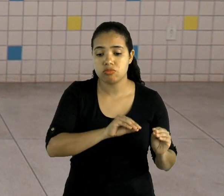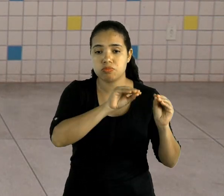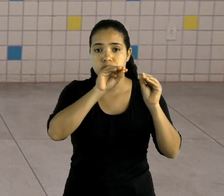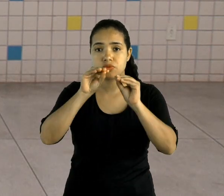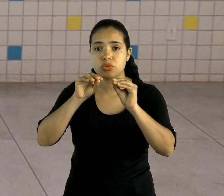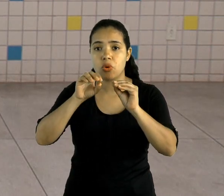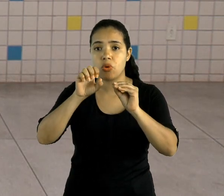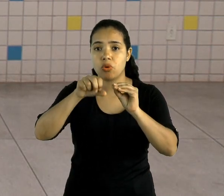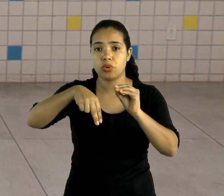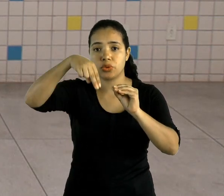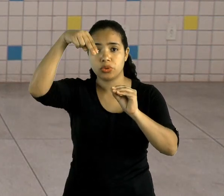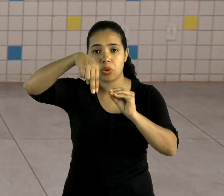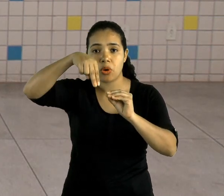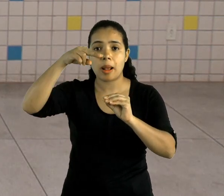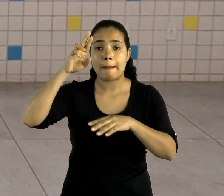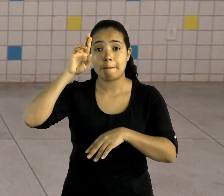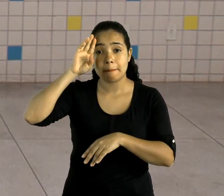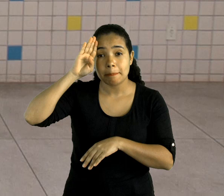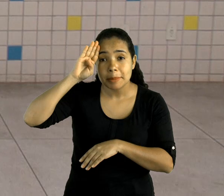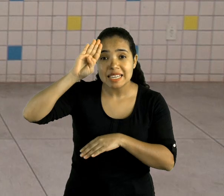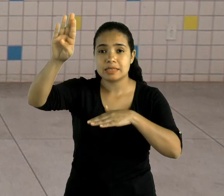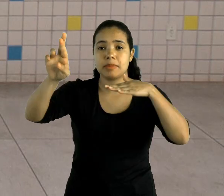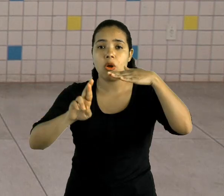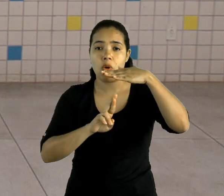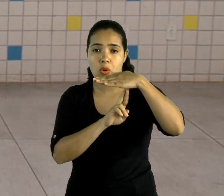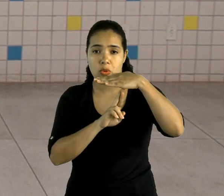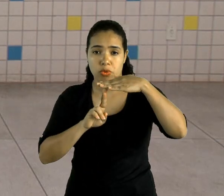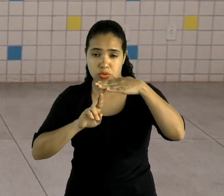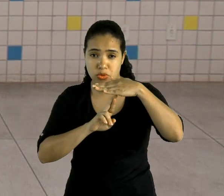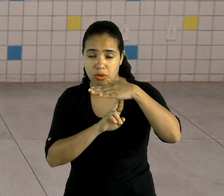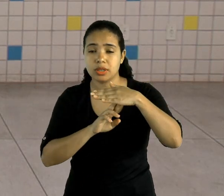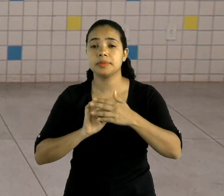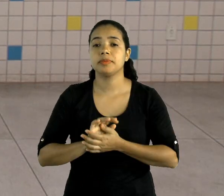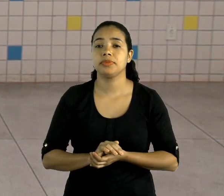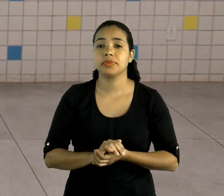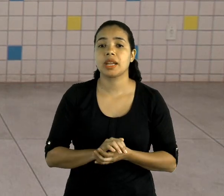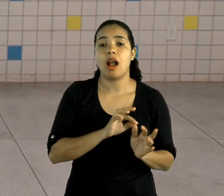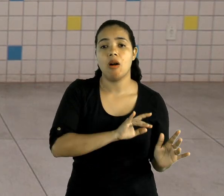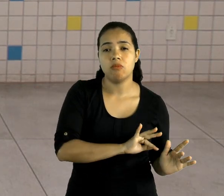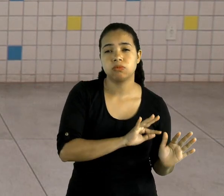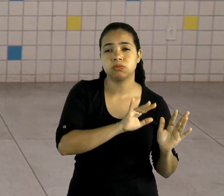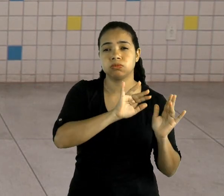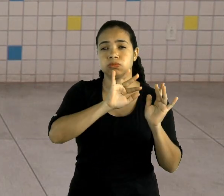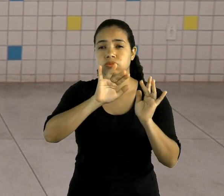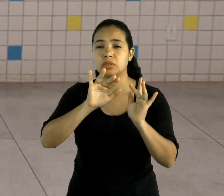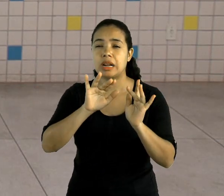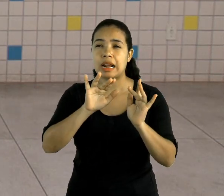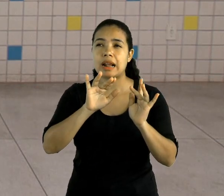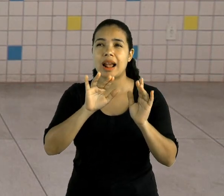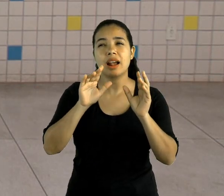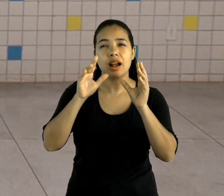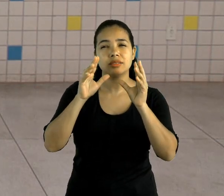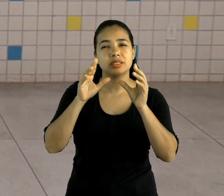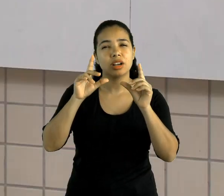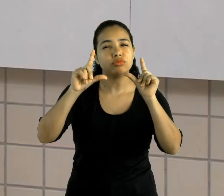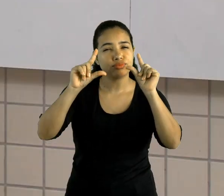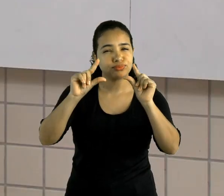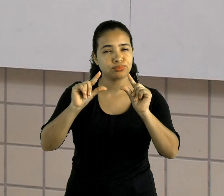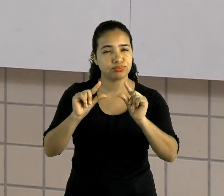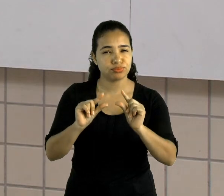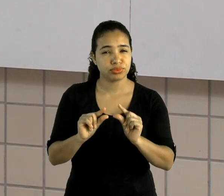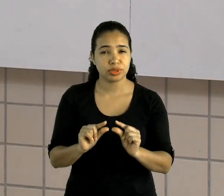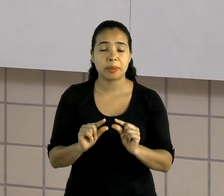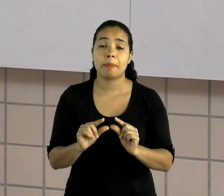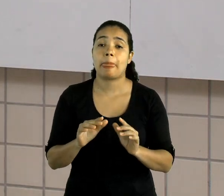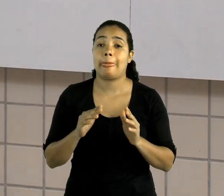principalmente para o estado de Rondônia. Mas é claro, esse fluxo migratório ele deu uma esfriada, ele deu uma amenizada. Se